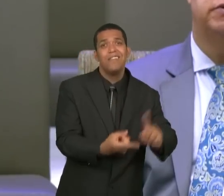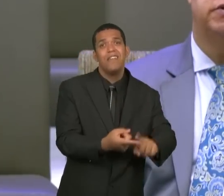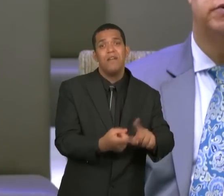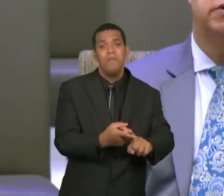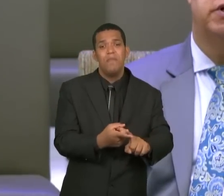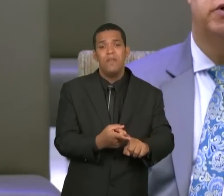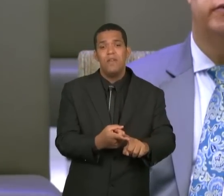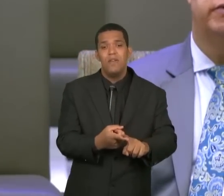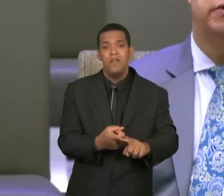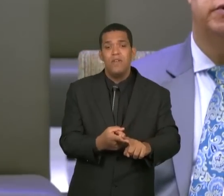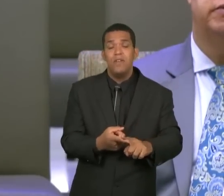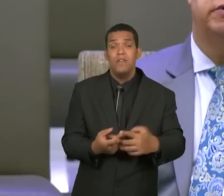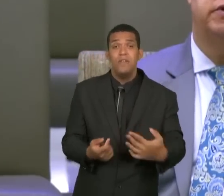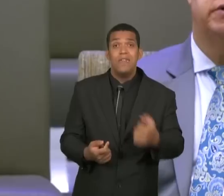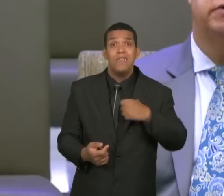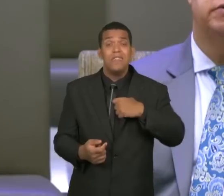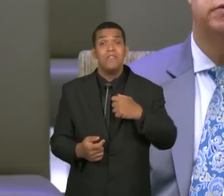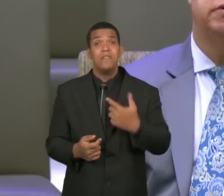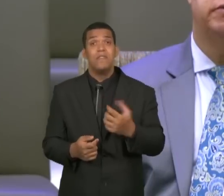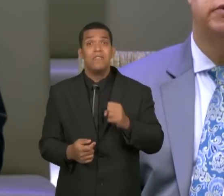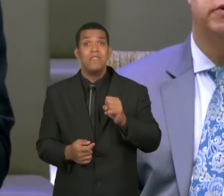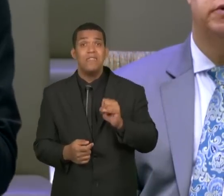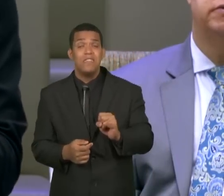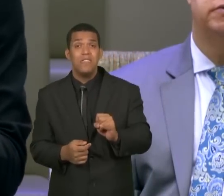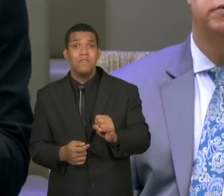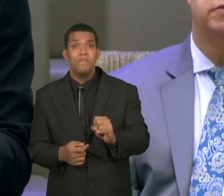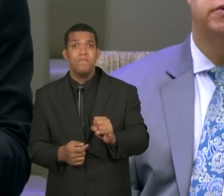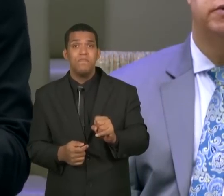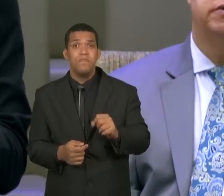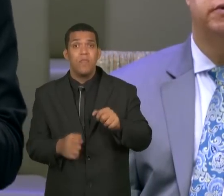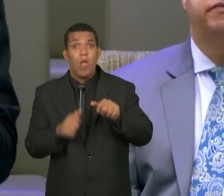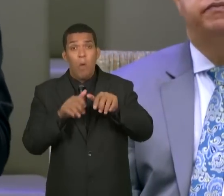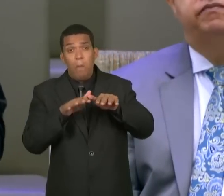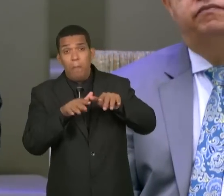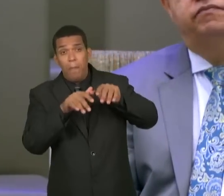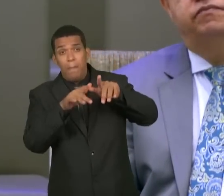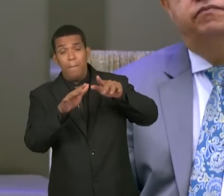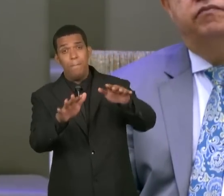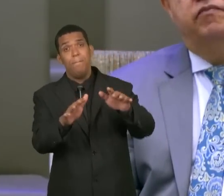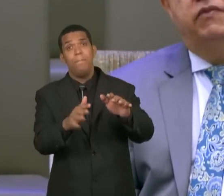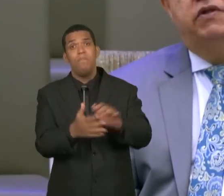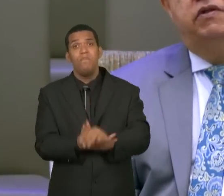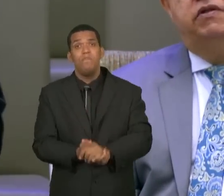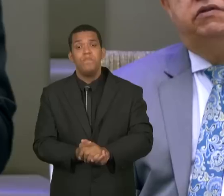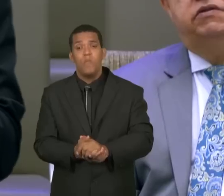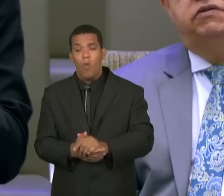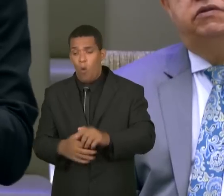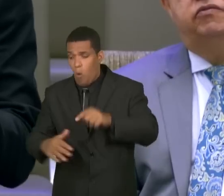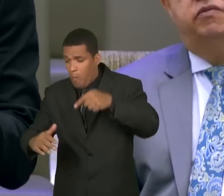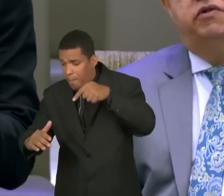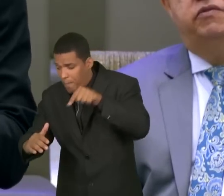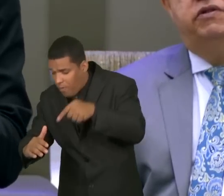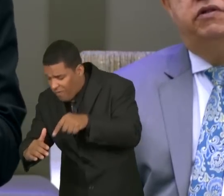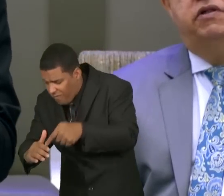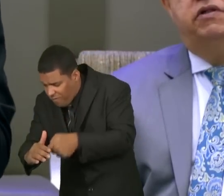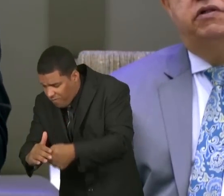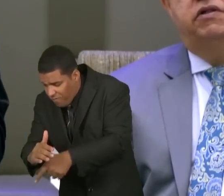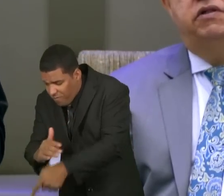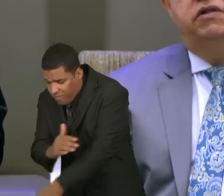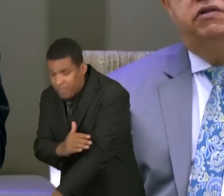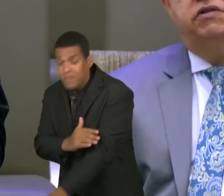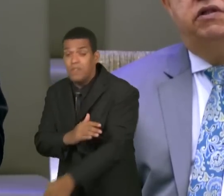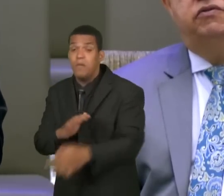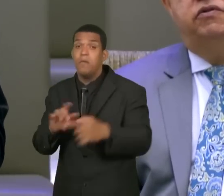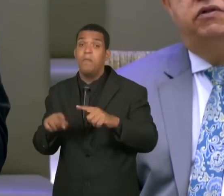se toma as asas da Alvorada e me detenho nos Confins dos mares ainda ali a tua mão me